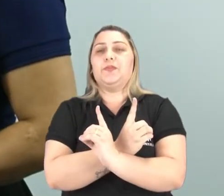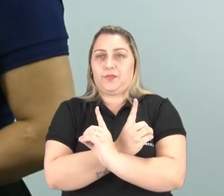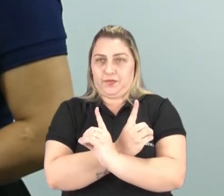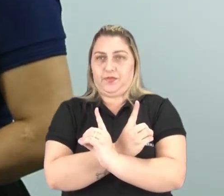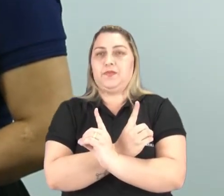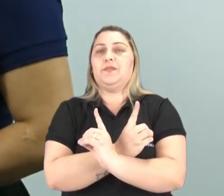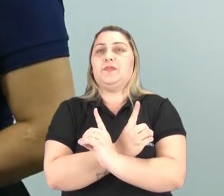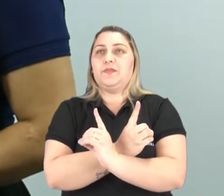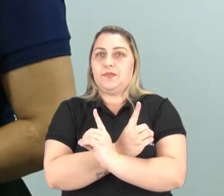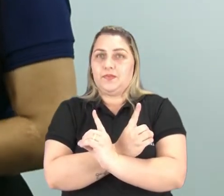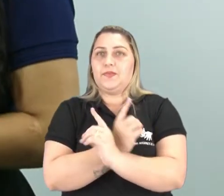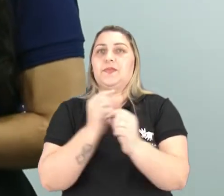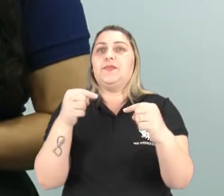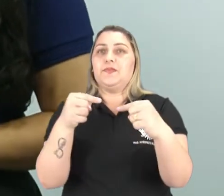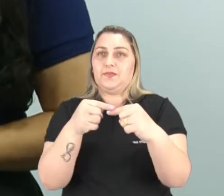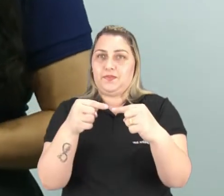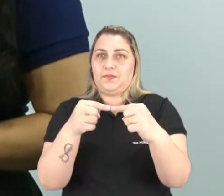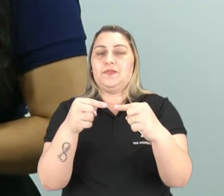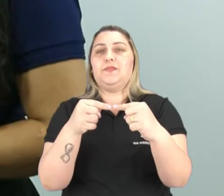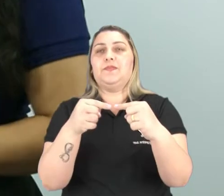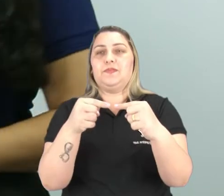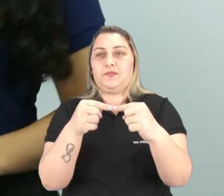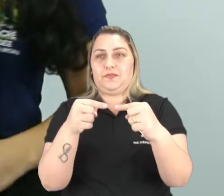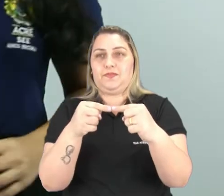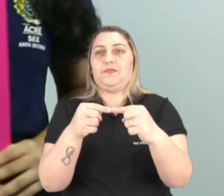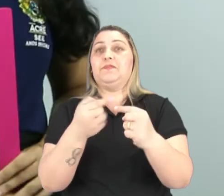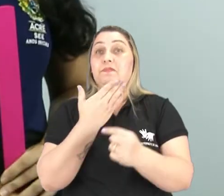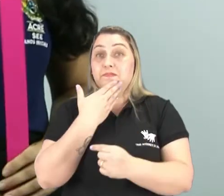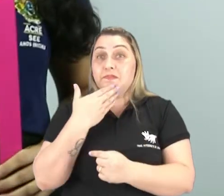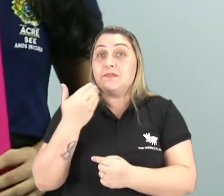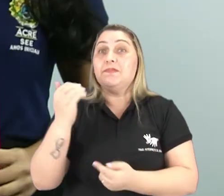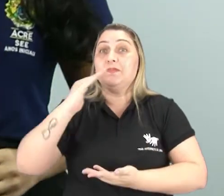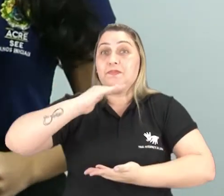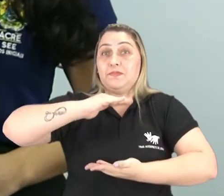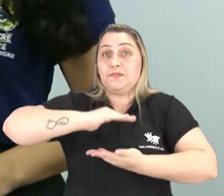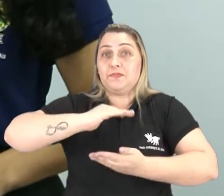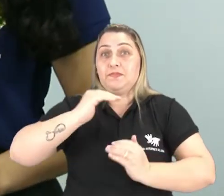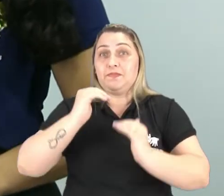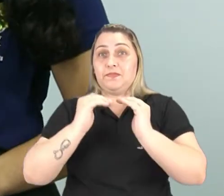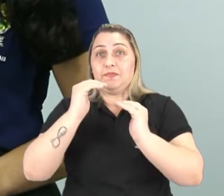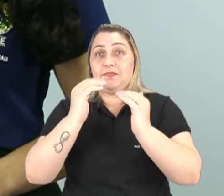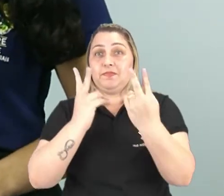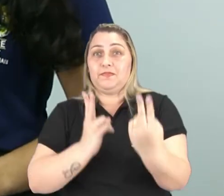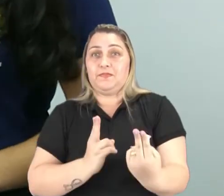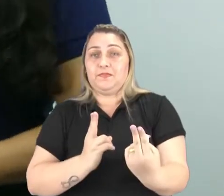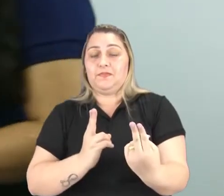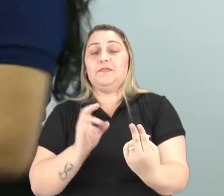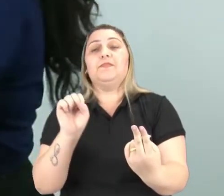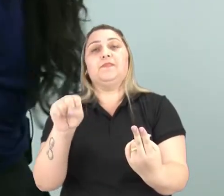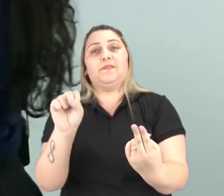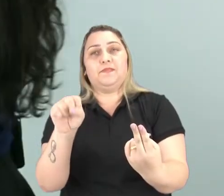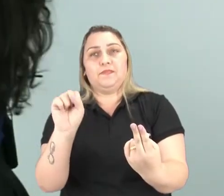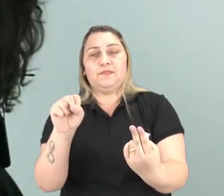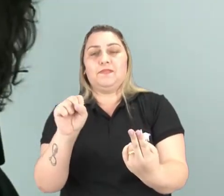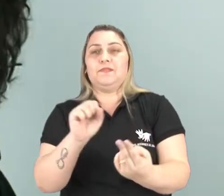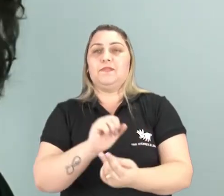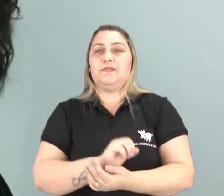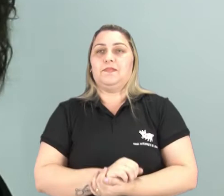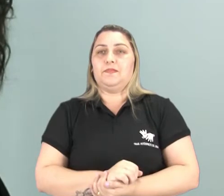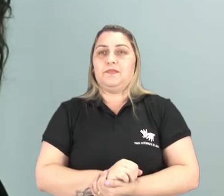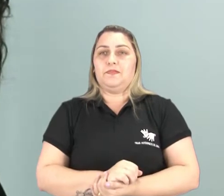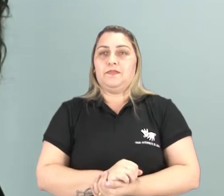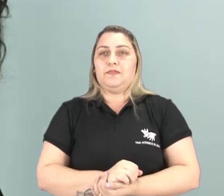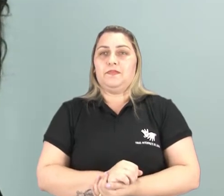dela com esse dançarino de quadrilha menor você acha que daria certo sim